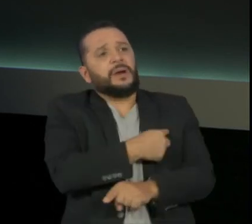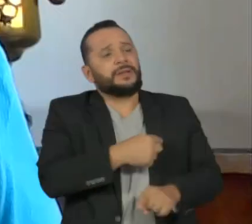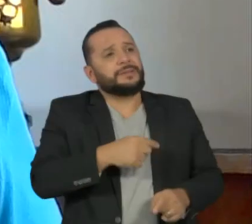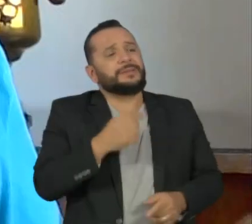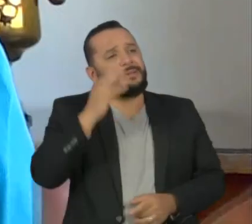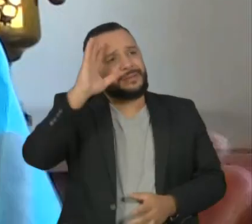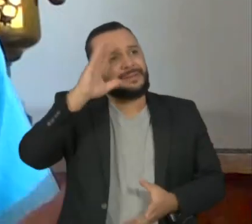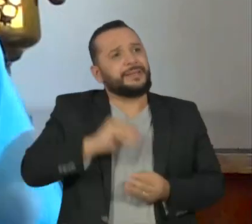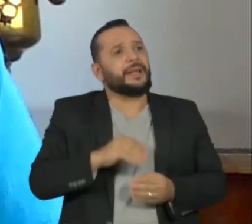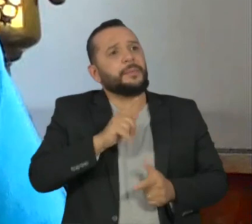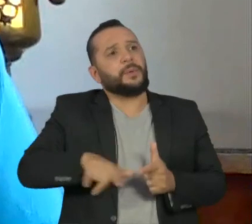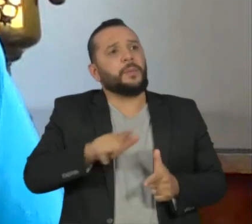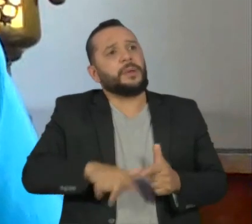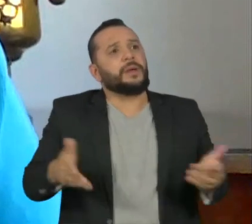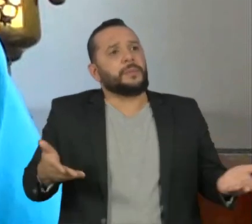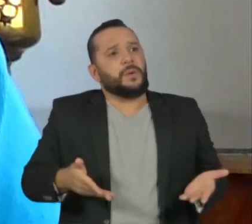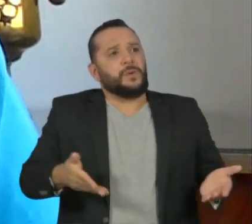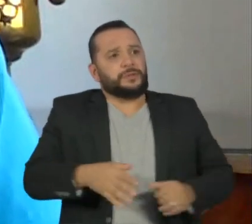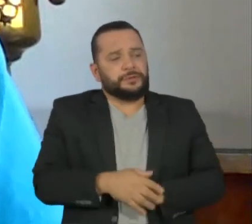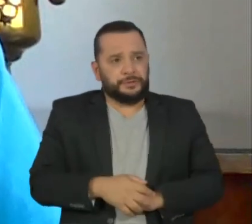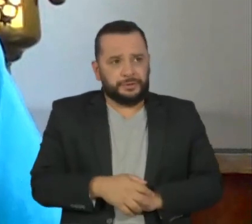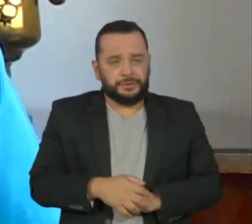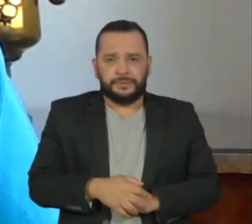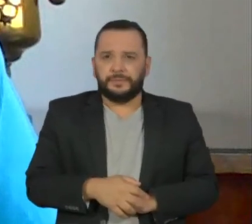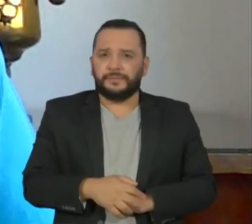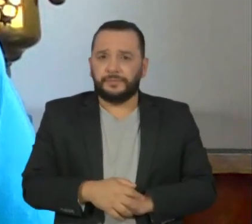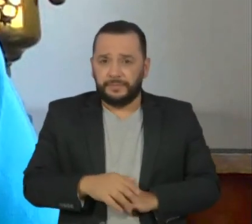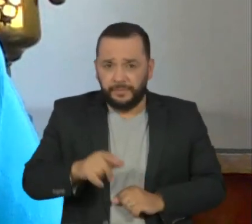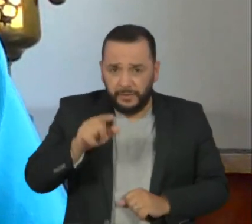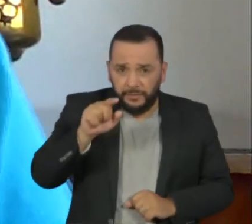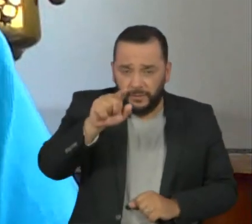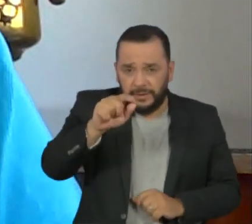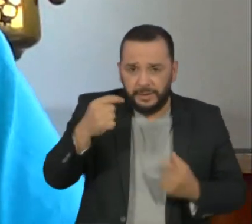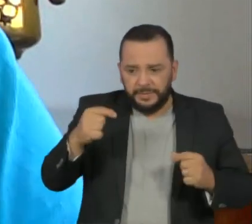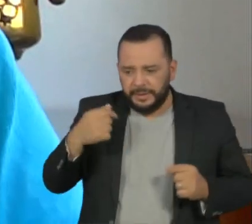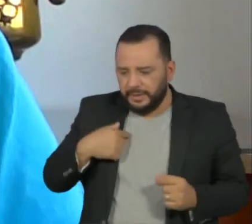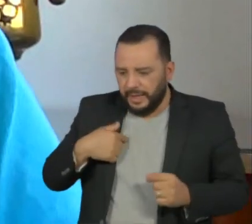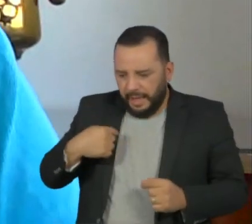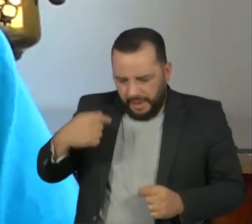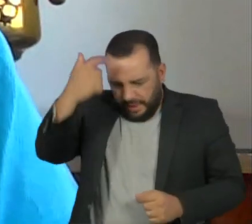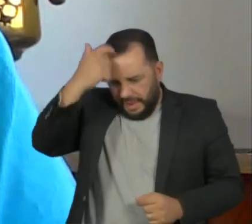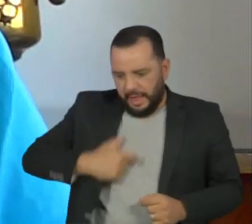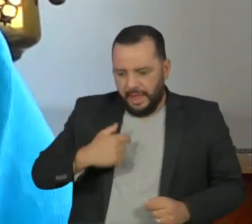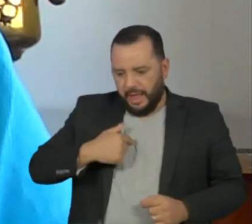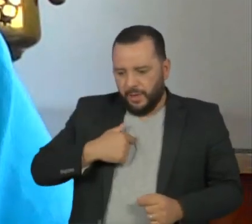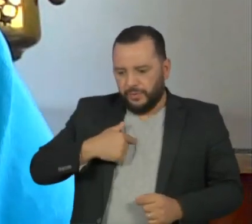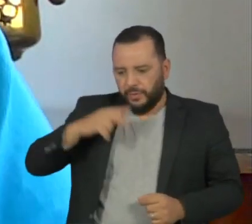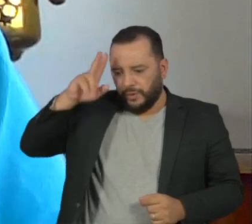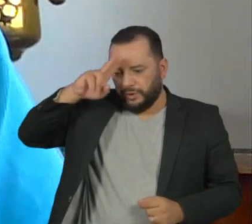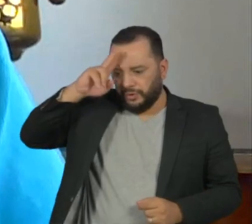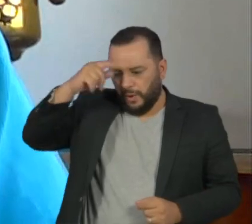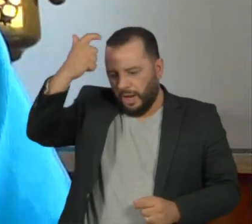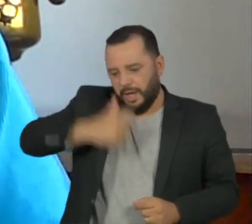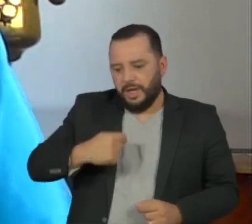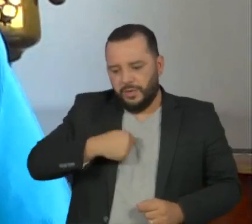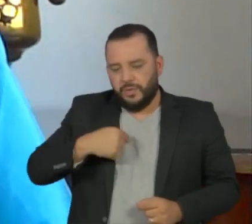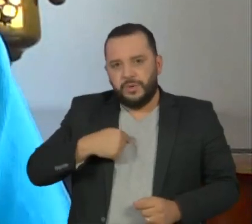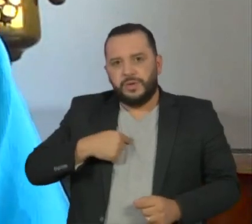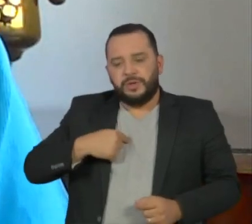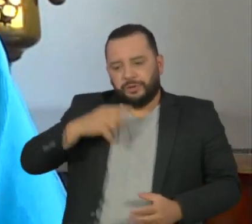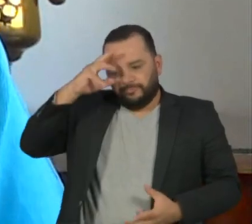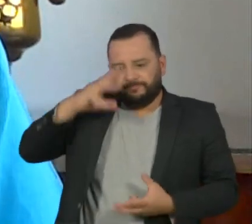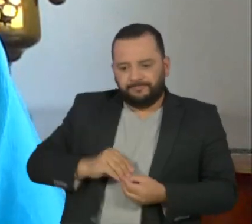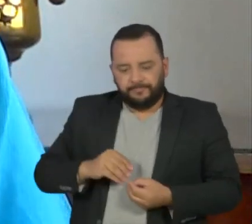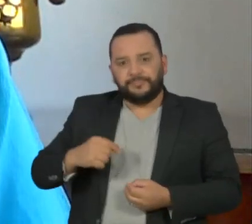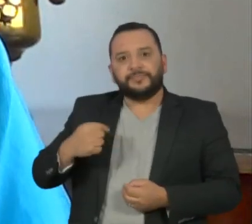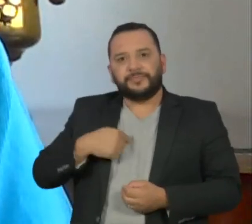presente. Você se vê como ser histórico, quer dizer, de repente você começa a entender sua forma